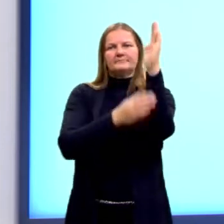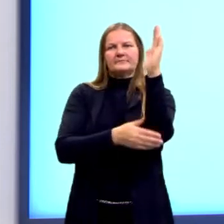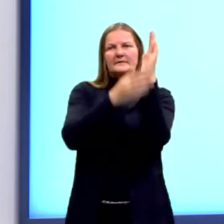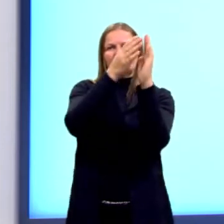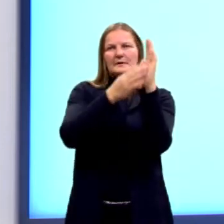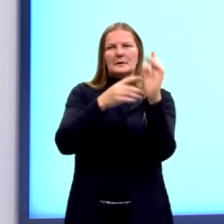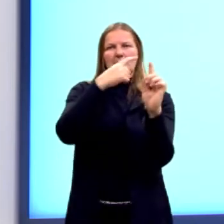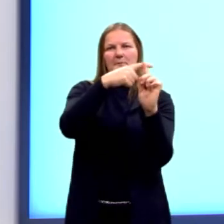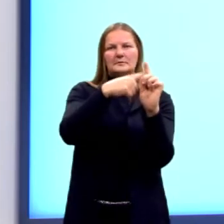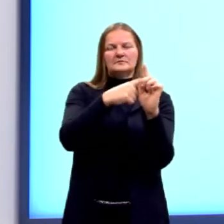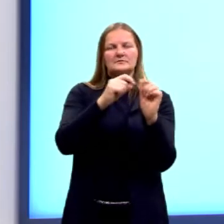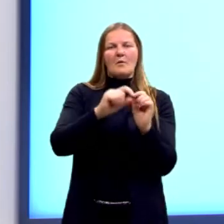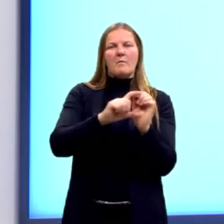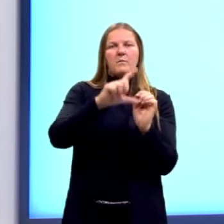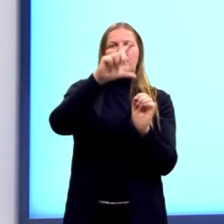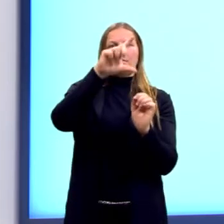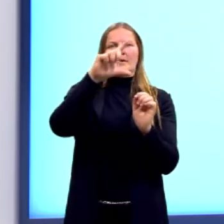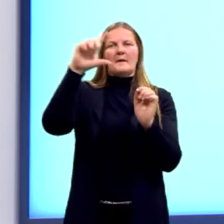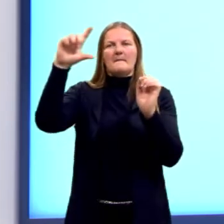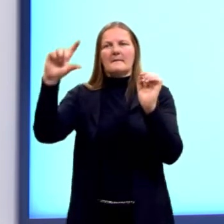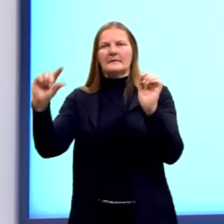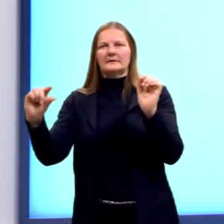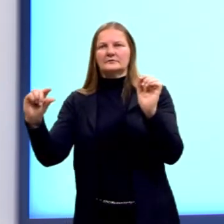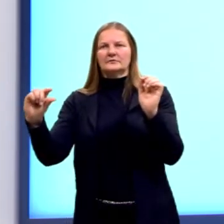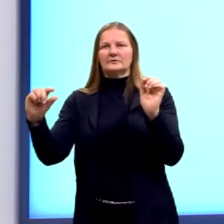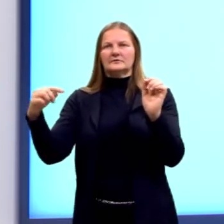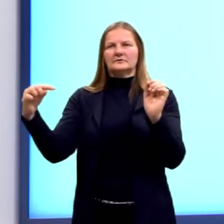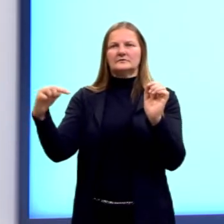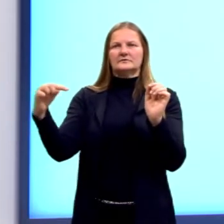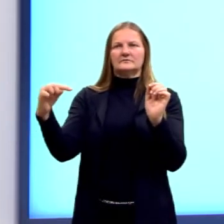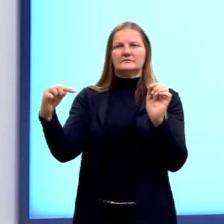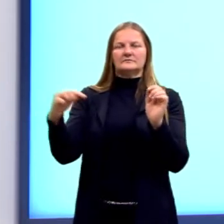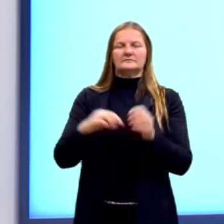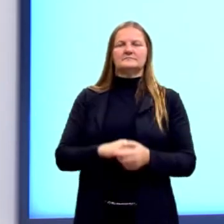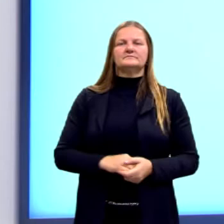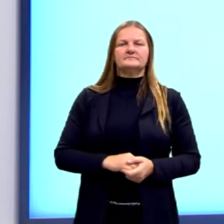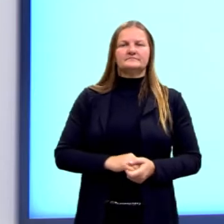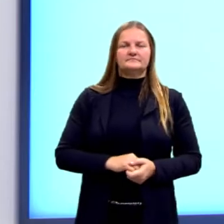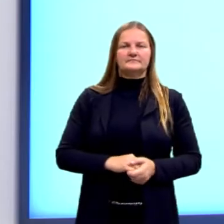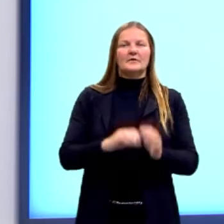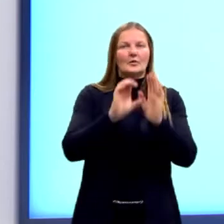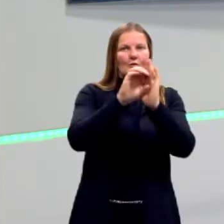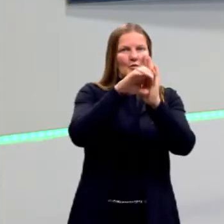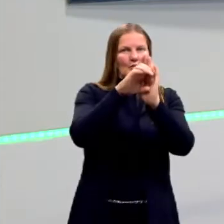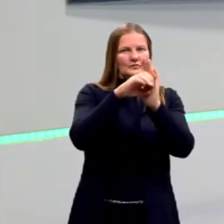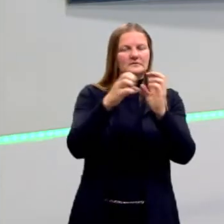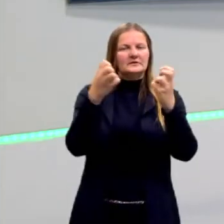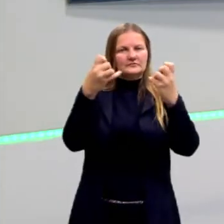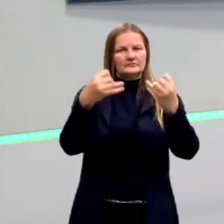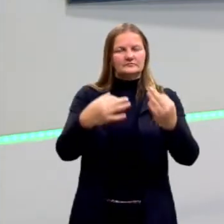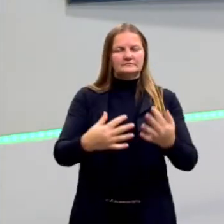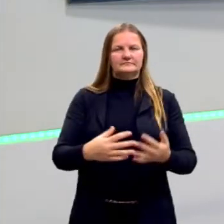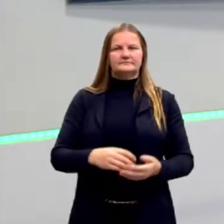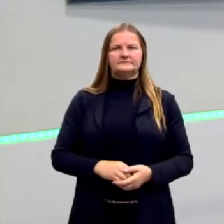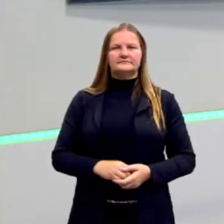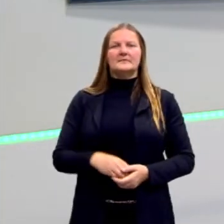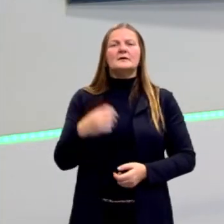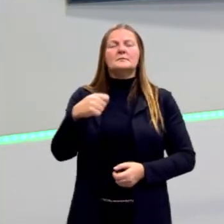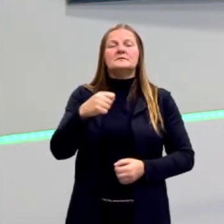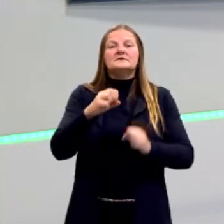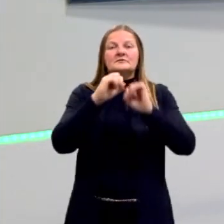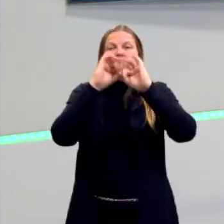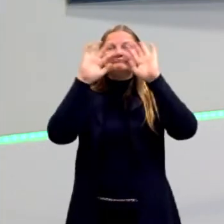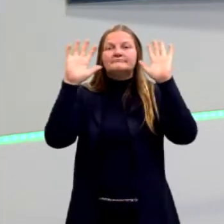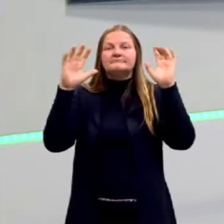que é mais positiva e menores a esta parte que é negativa aí são conceito e claro a gente precisa